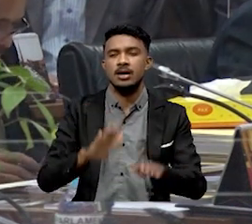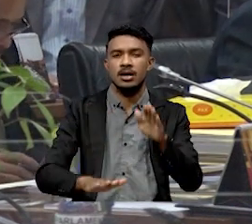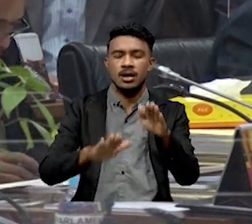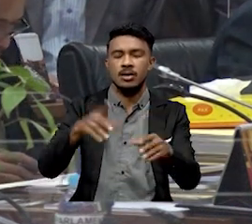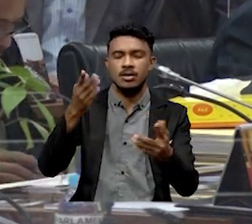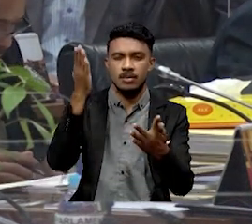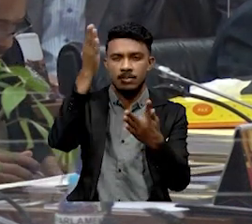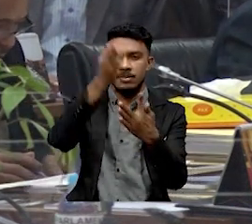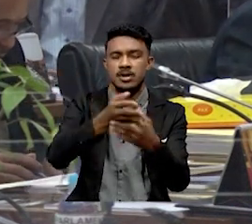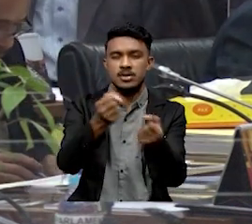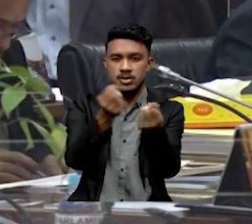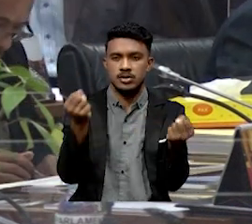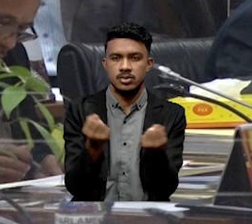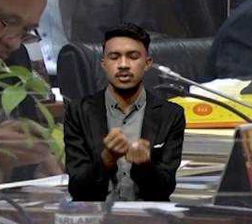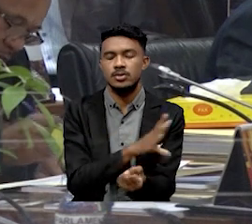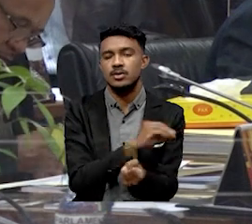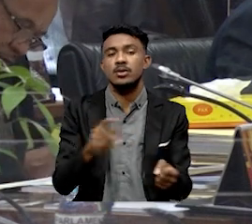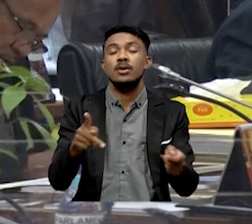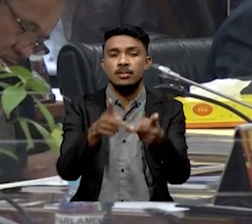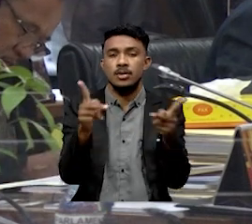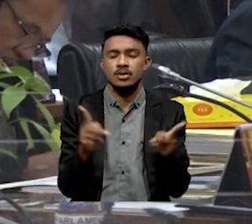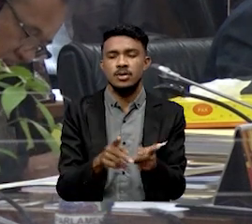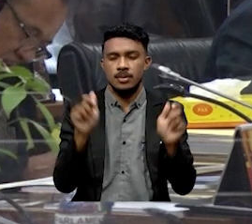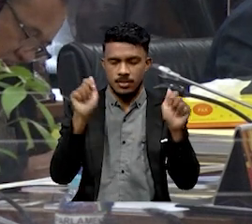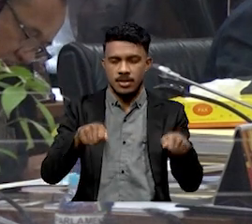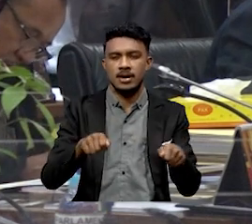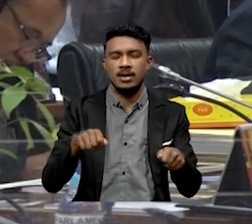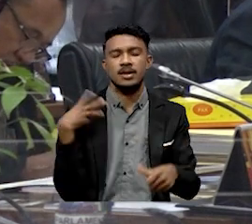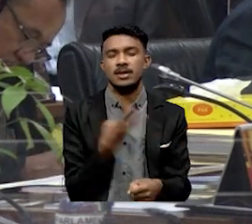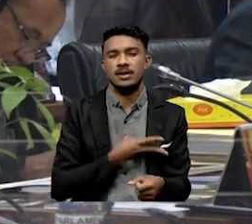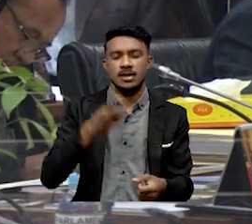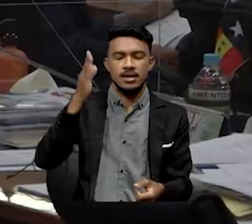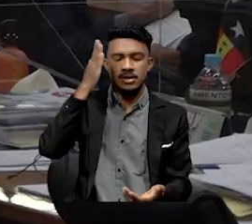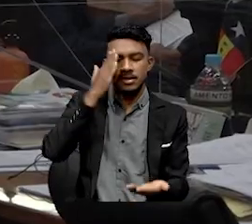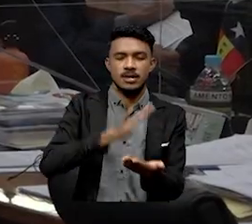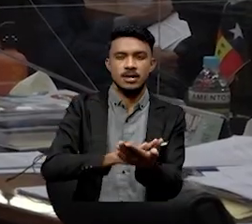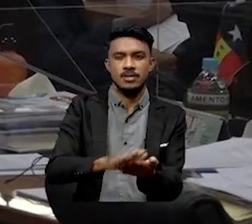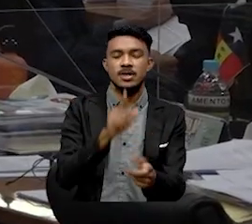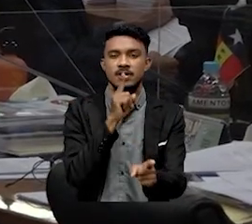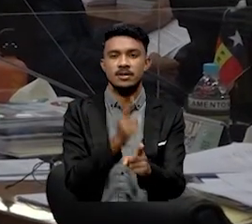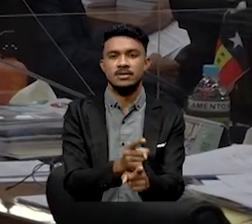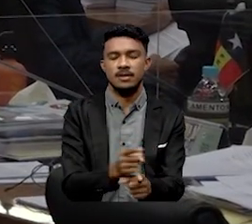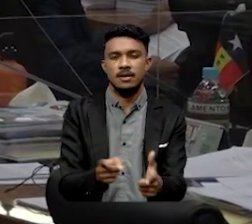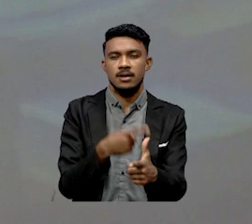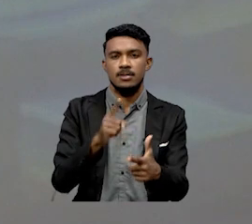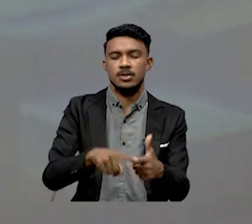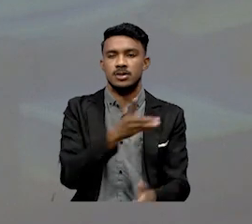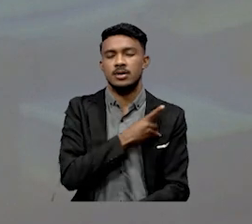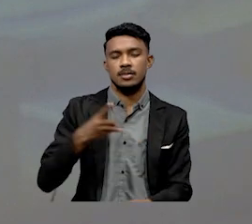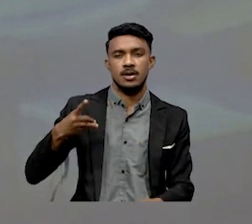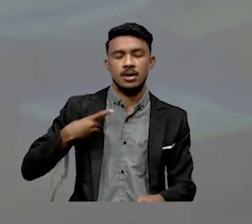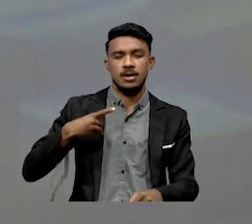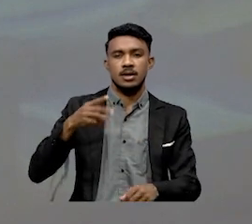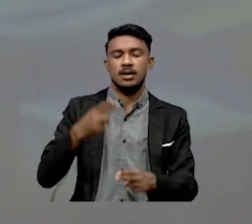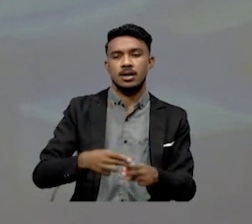o posto, né, que a cidade de Lara, né, para depois estamos sentindo que está com a limpeza do né. Além de né, deputada Lídia Norberta Mons,